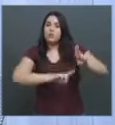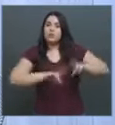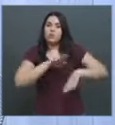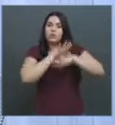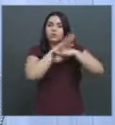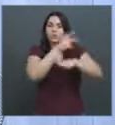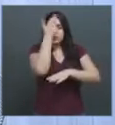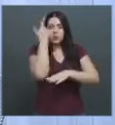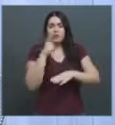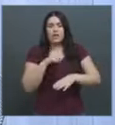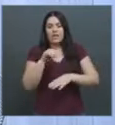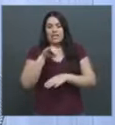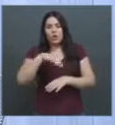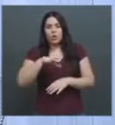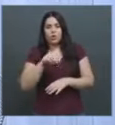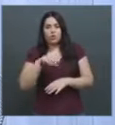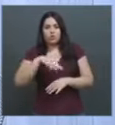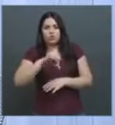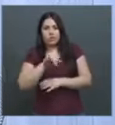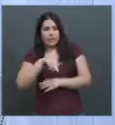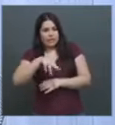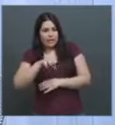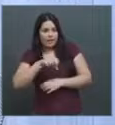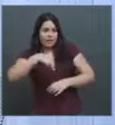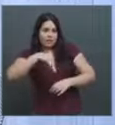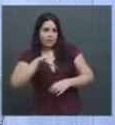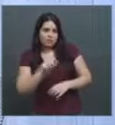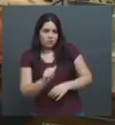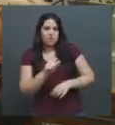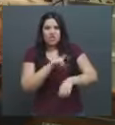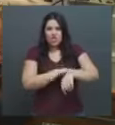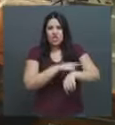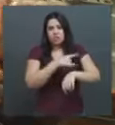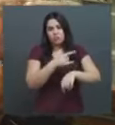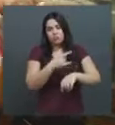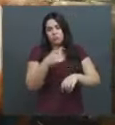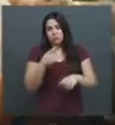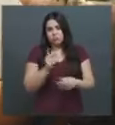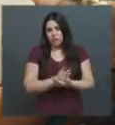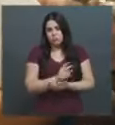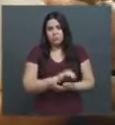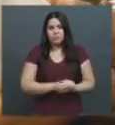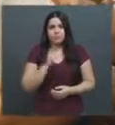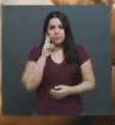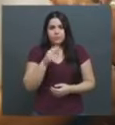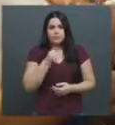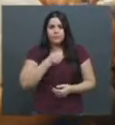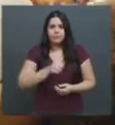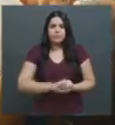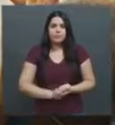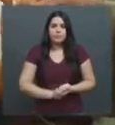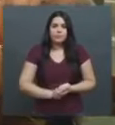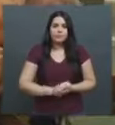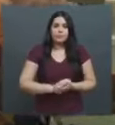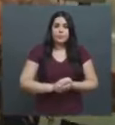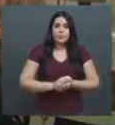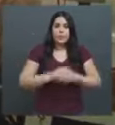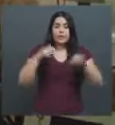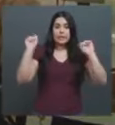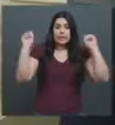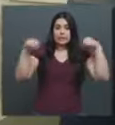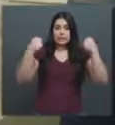com incontinência urinária. Saiba mais na reportagem. Neste exercício, Laurenice